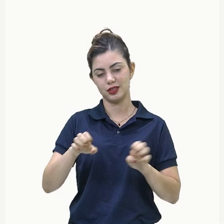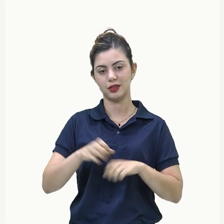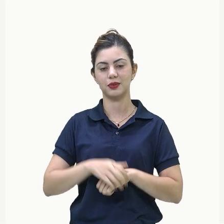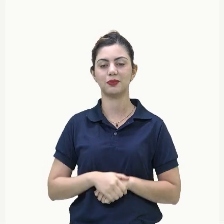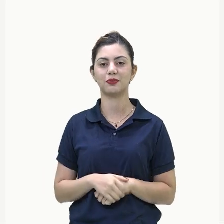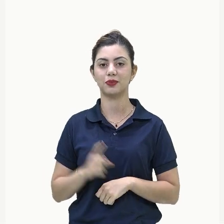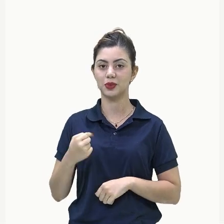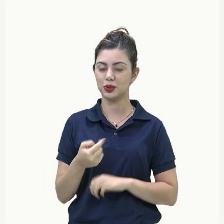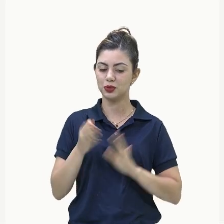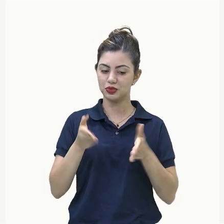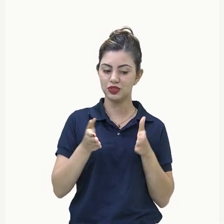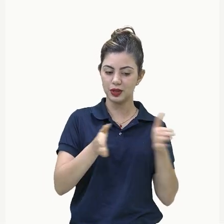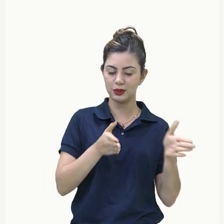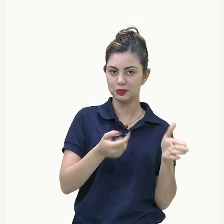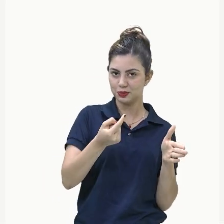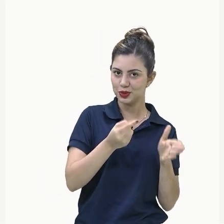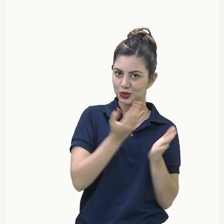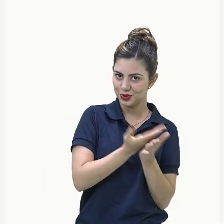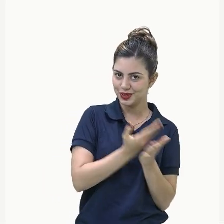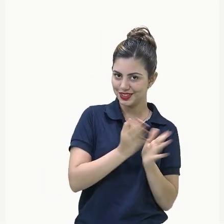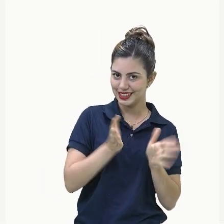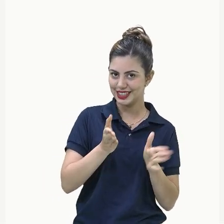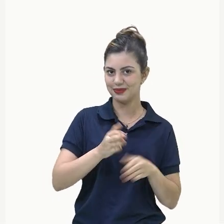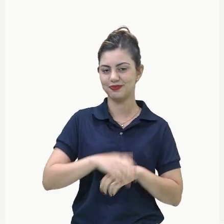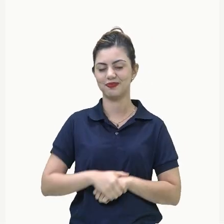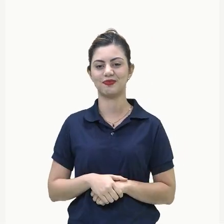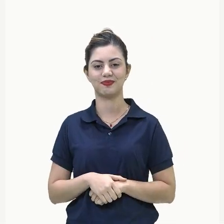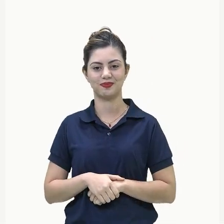na nossa unidade, tá?